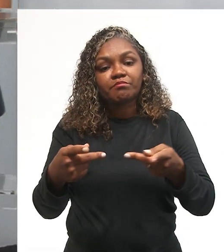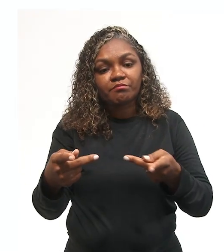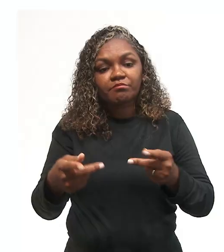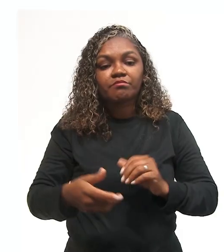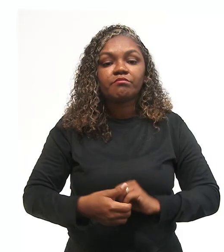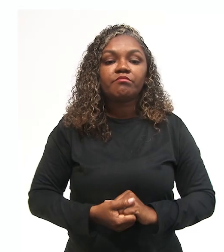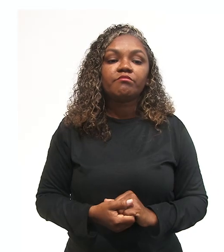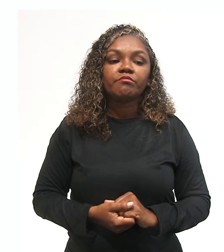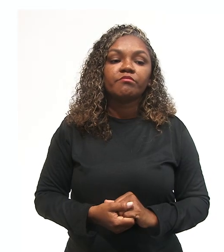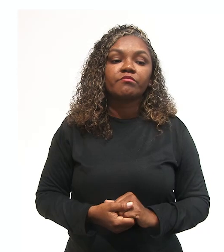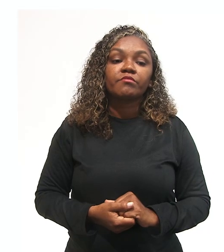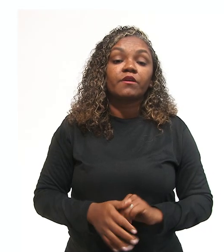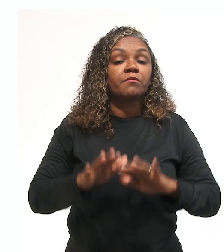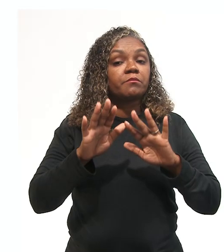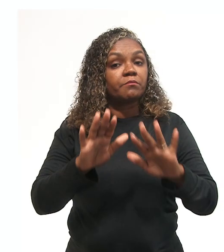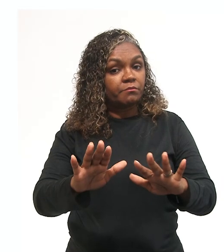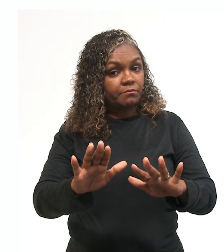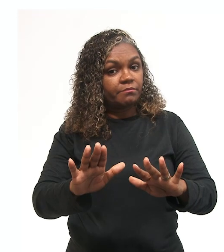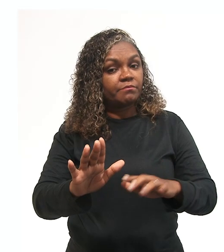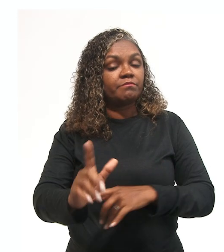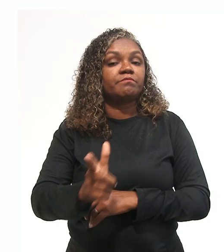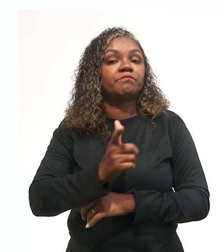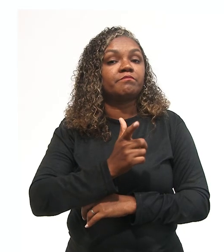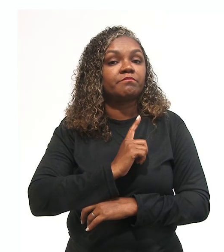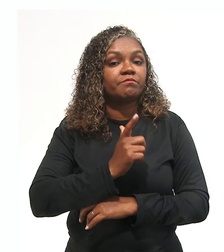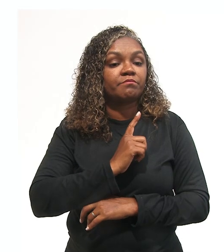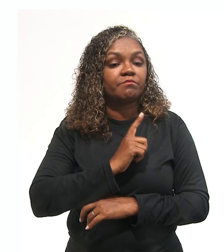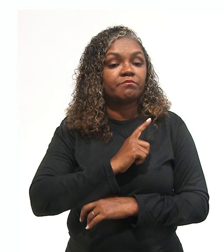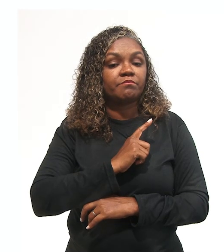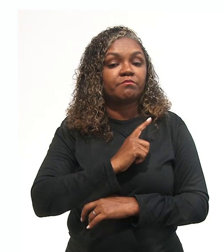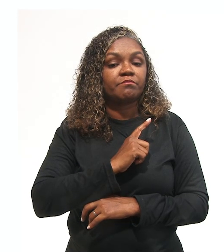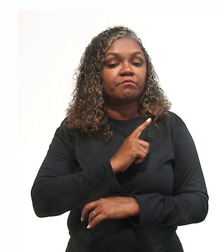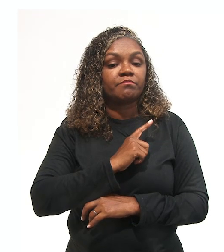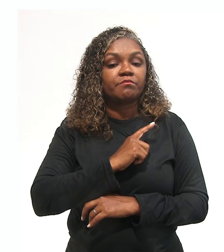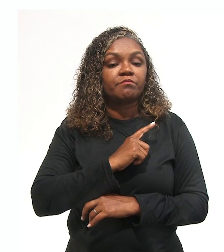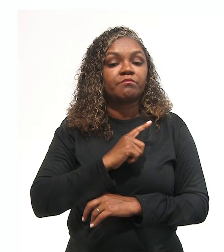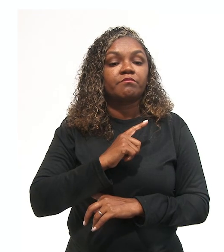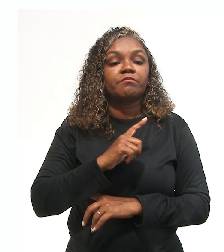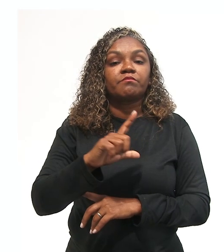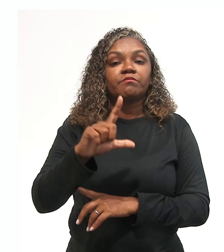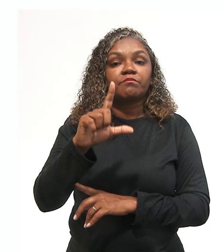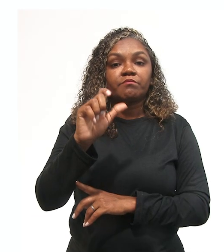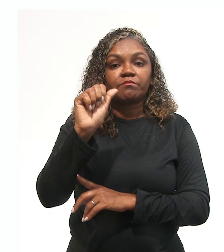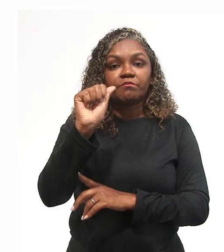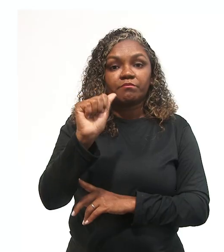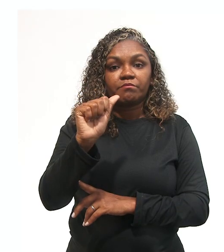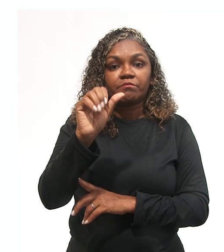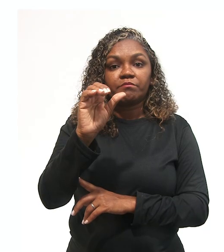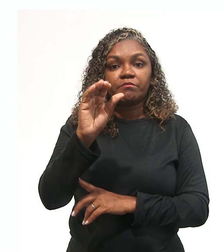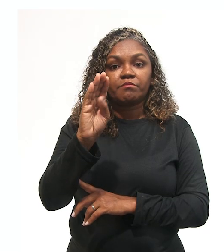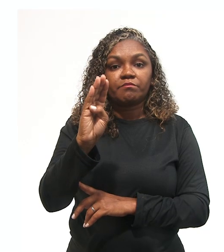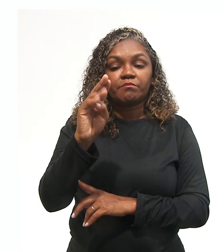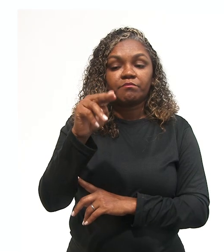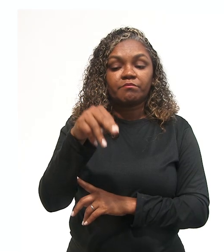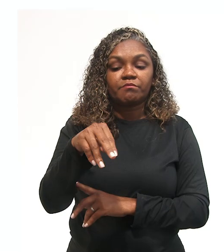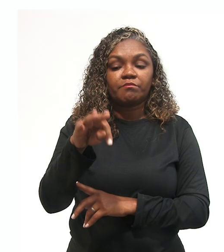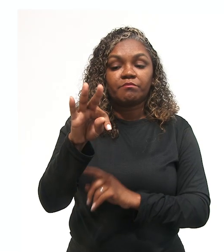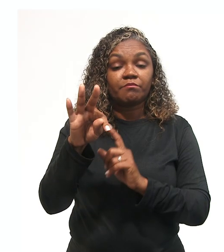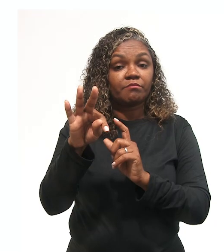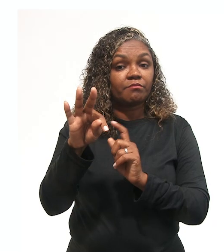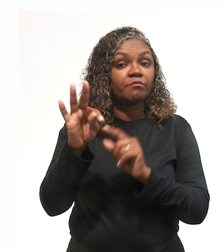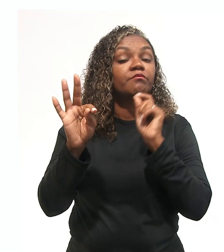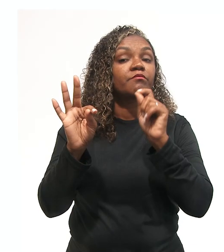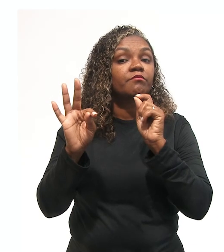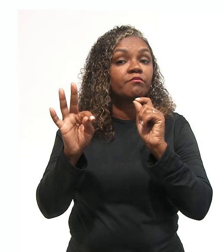de regra, né, a gente tem a norma ABNT aqui para a elaboração de projetos de